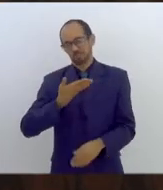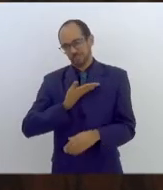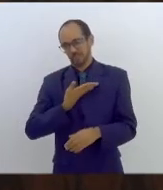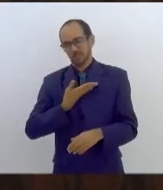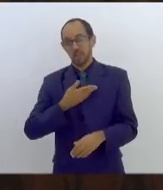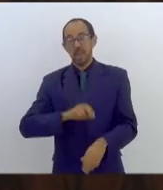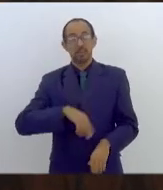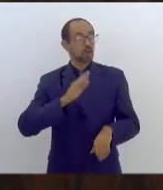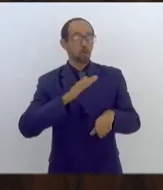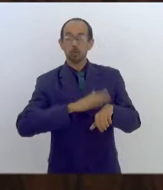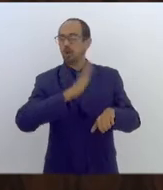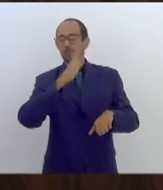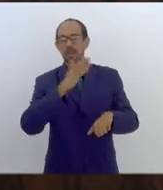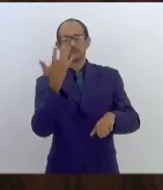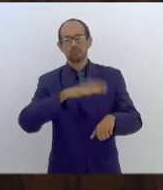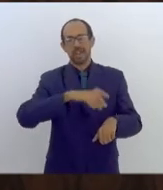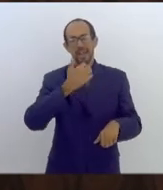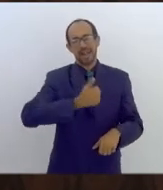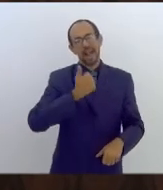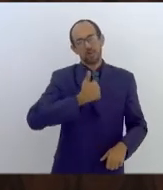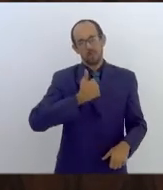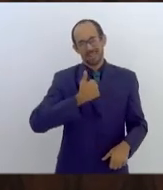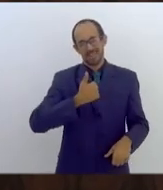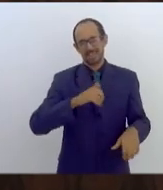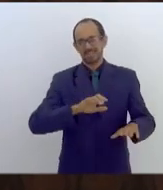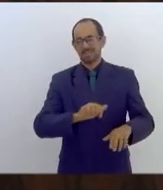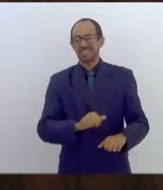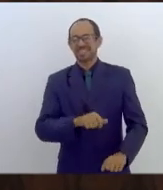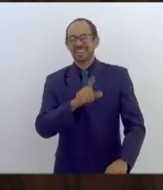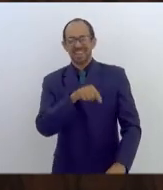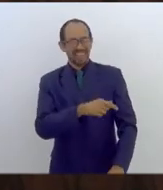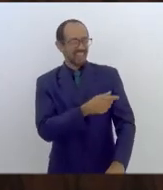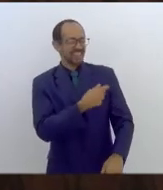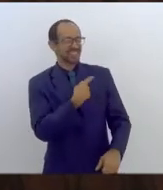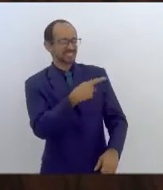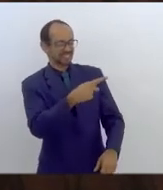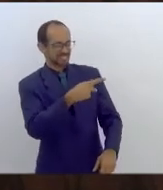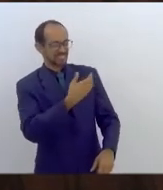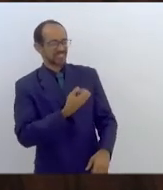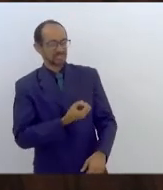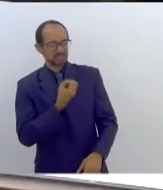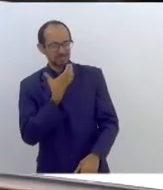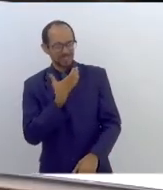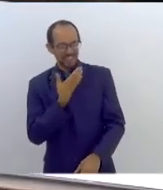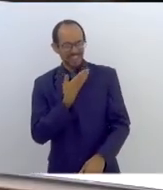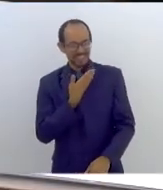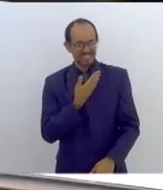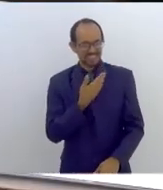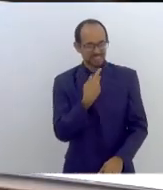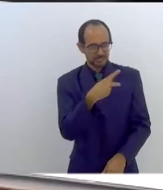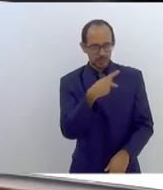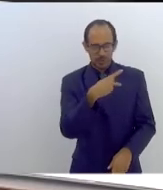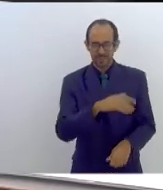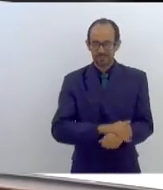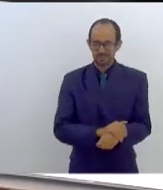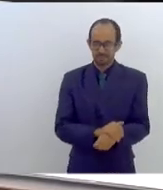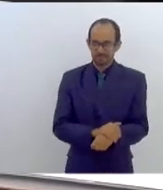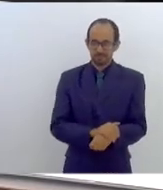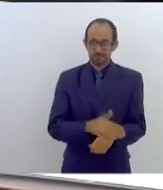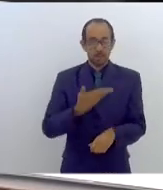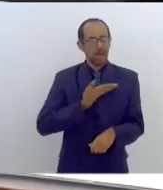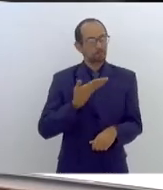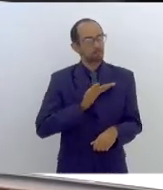o que prova o tamanho da sua generosidade enfim amigo querido você